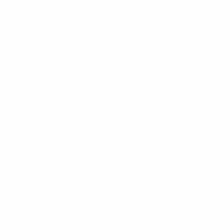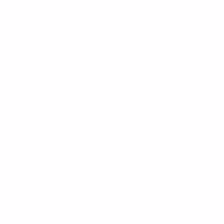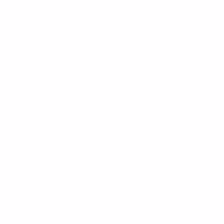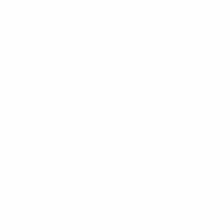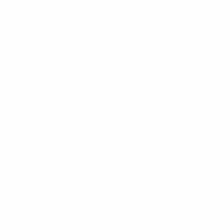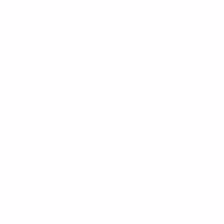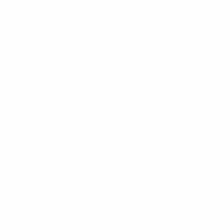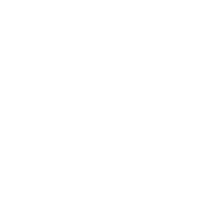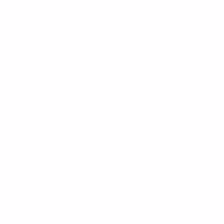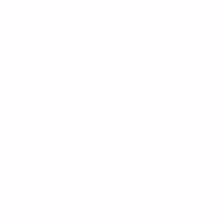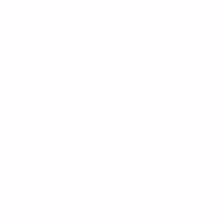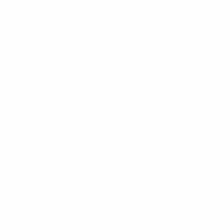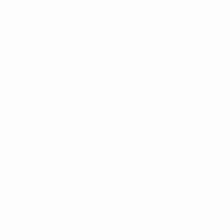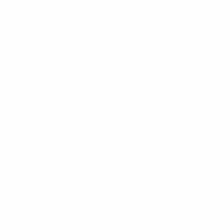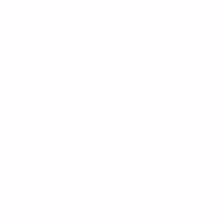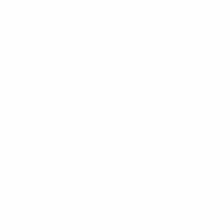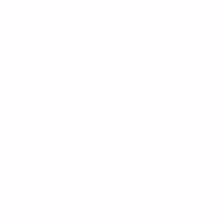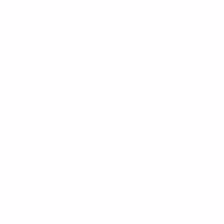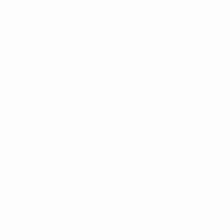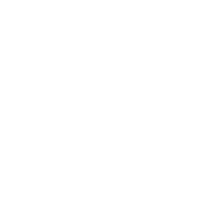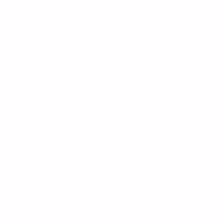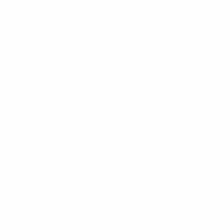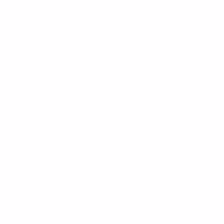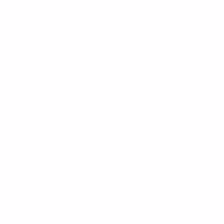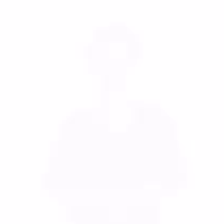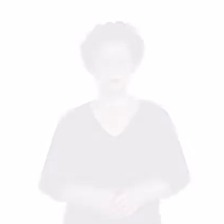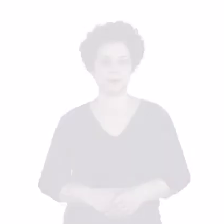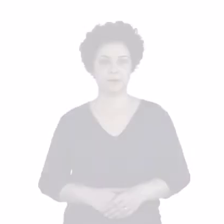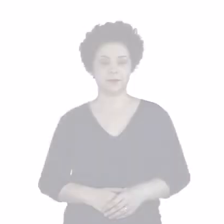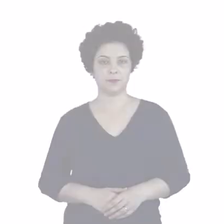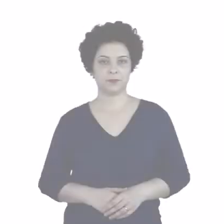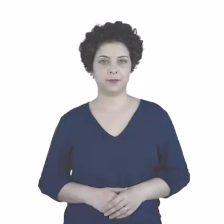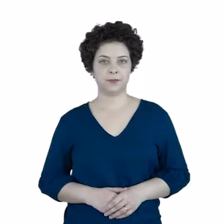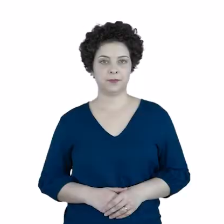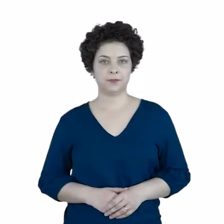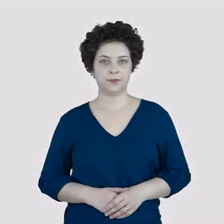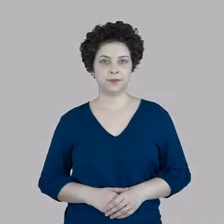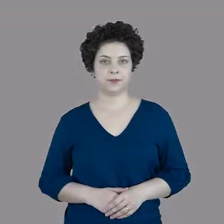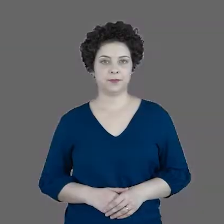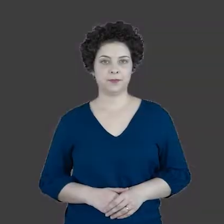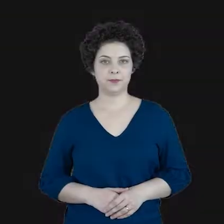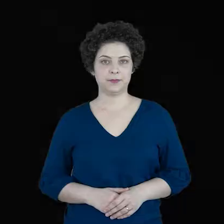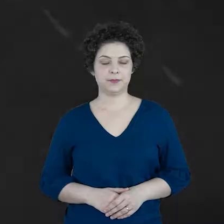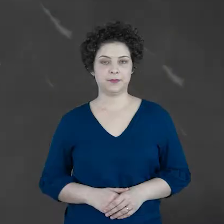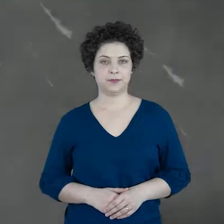Logo animado do Mufa. Entram imagens que complementam a fala da narradora.